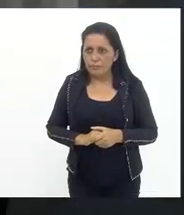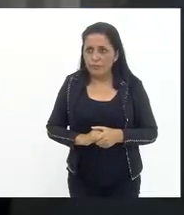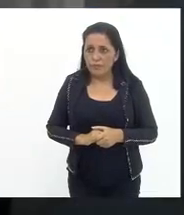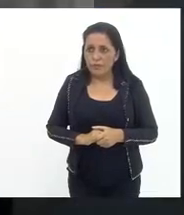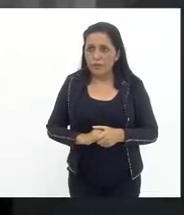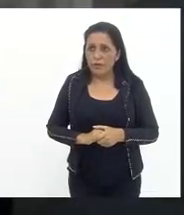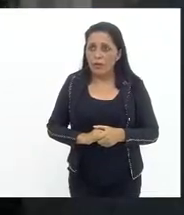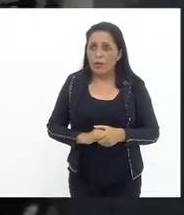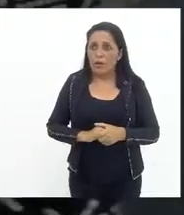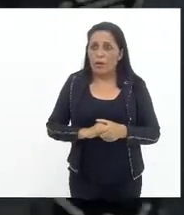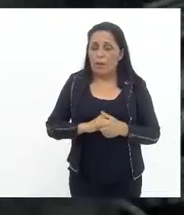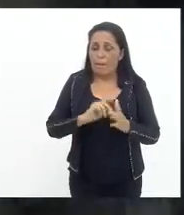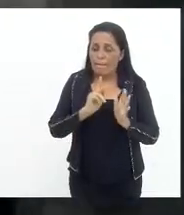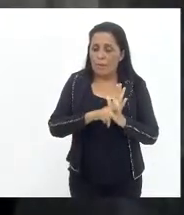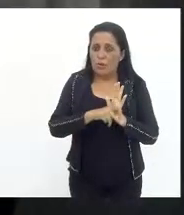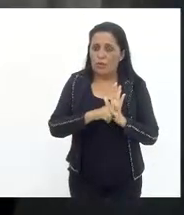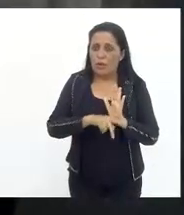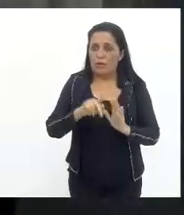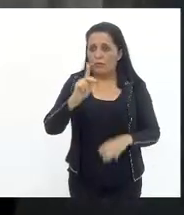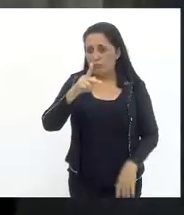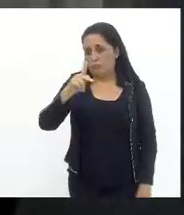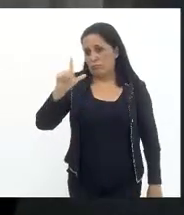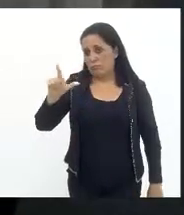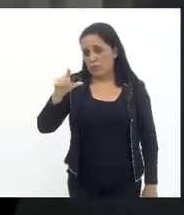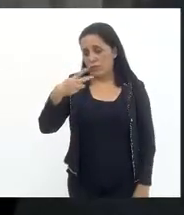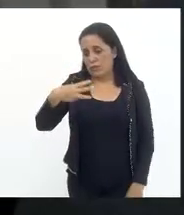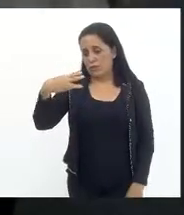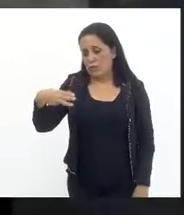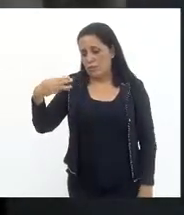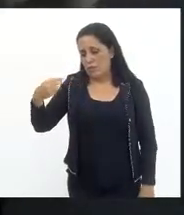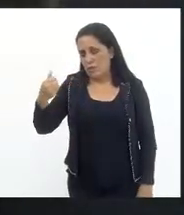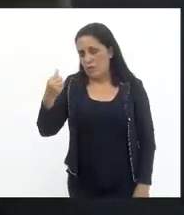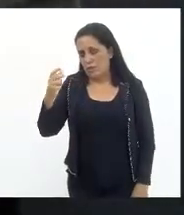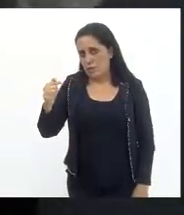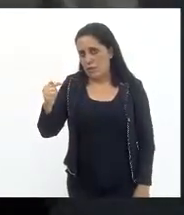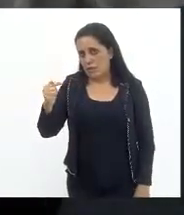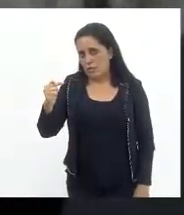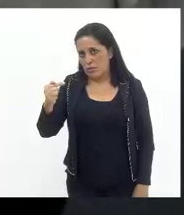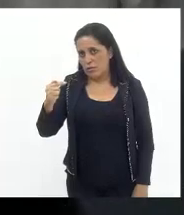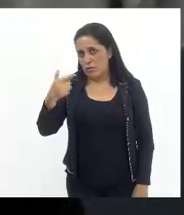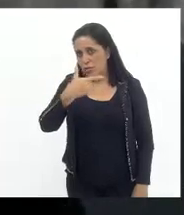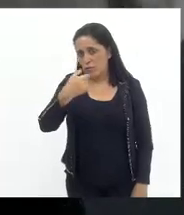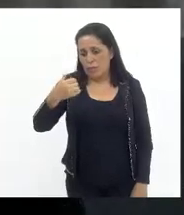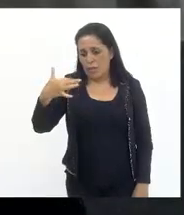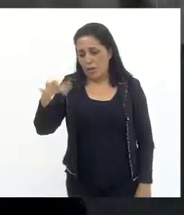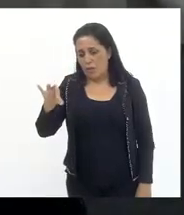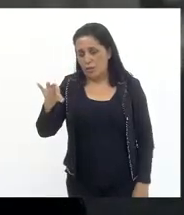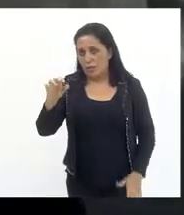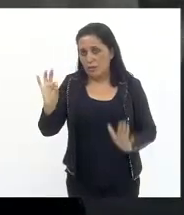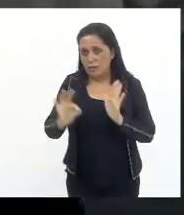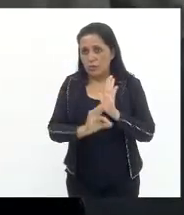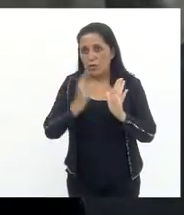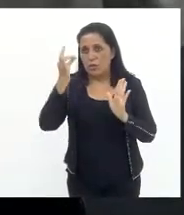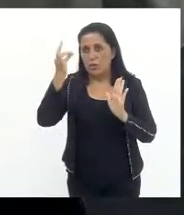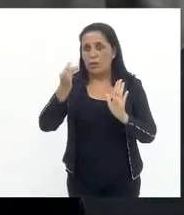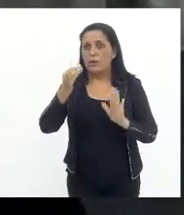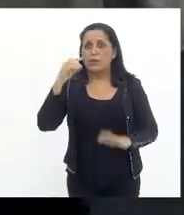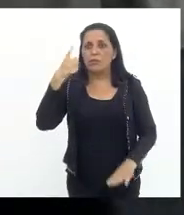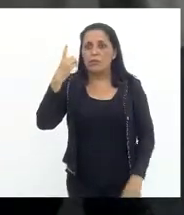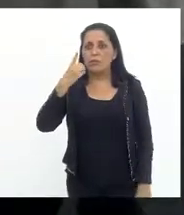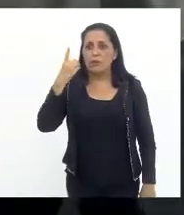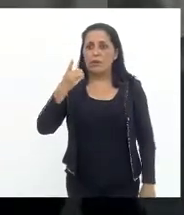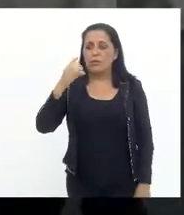lei 3367 de 2010, de autoria dos deputados Carlos